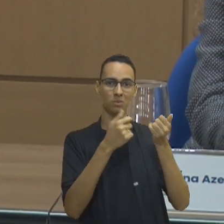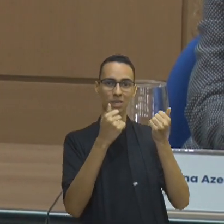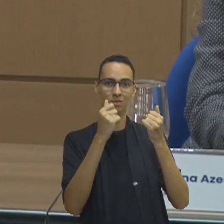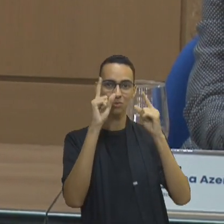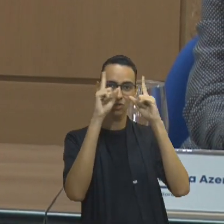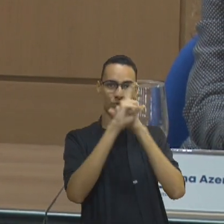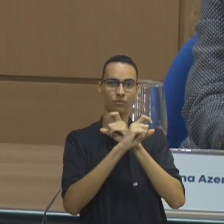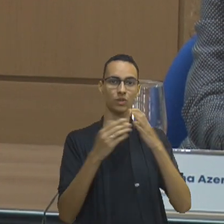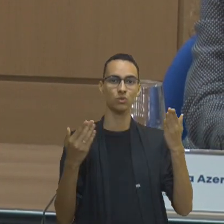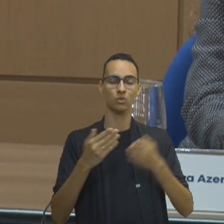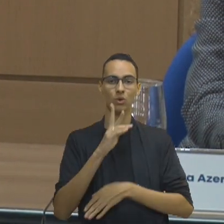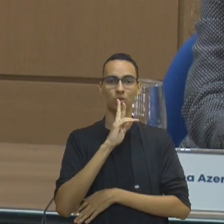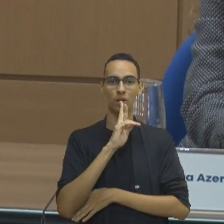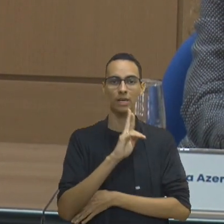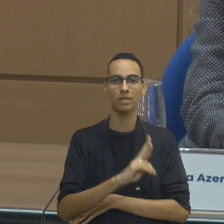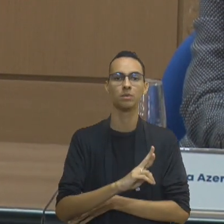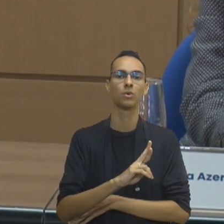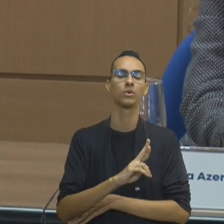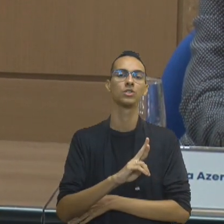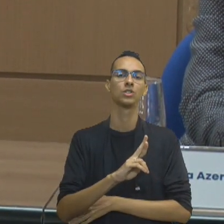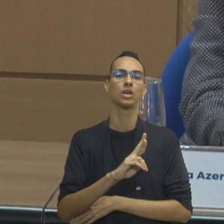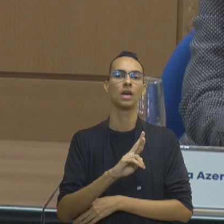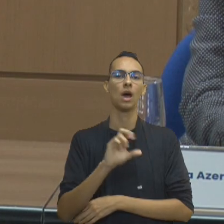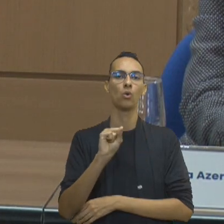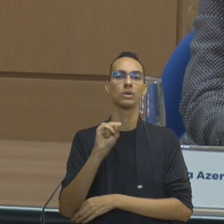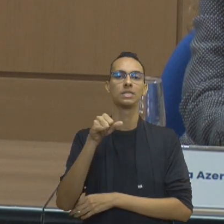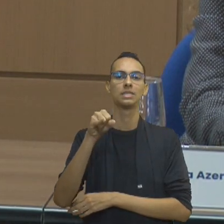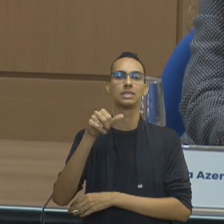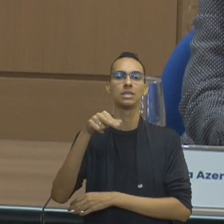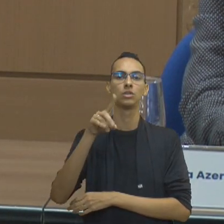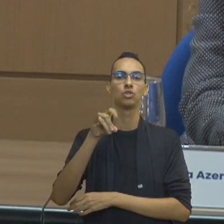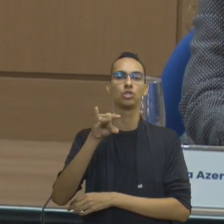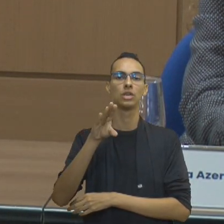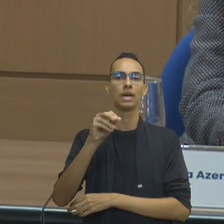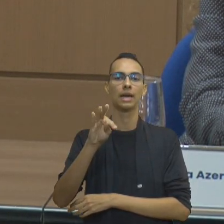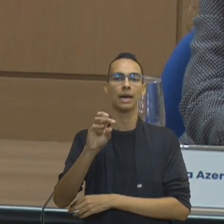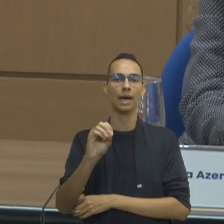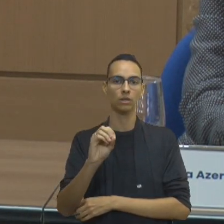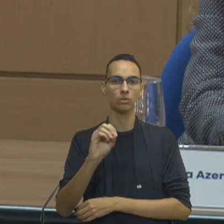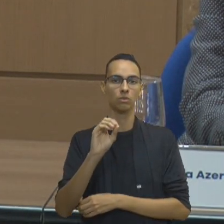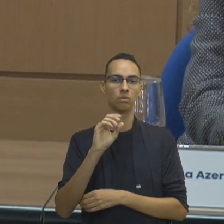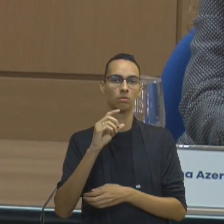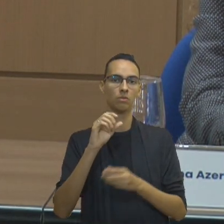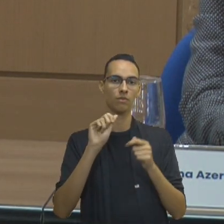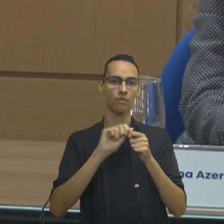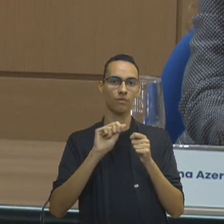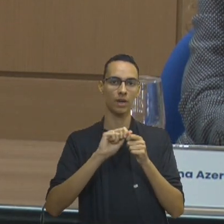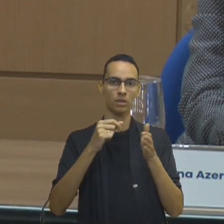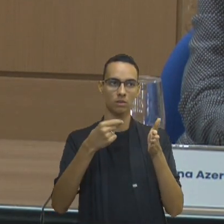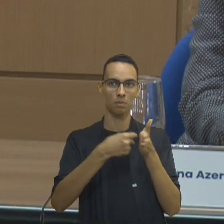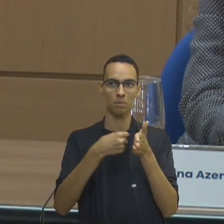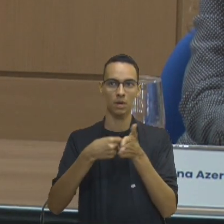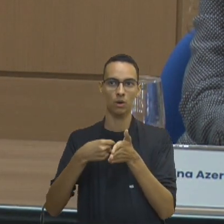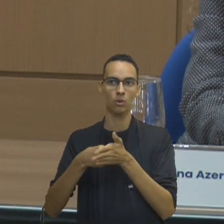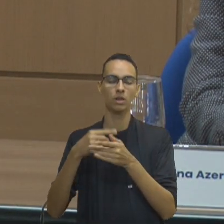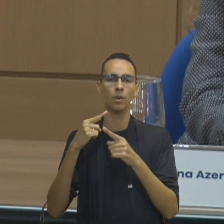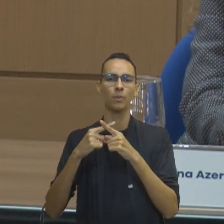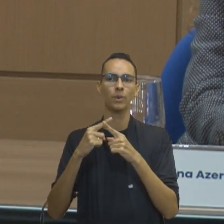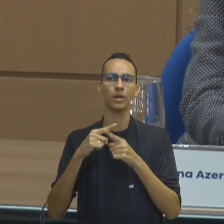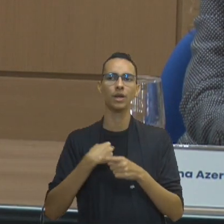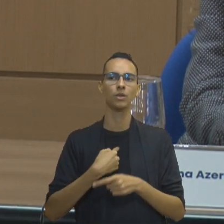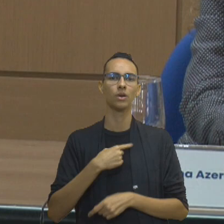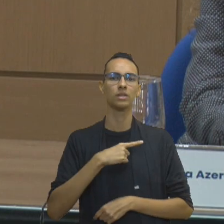sindicato, que também, o Sindicato dos Técnicos, que fez esse questionamento. Por quê? Porque nós temos vários tipos